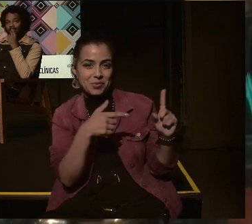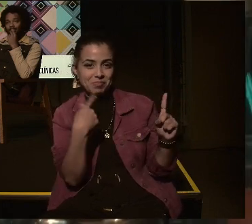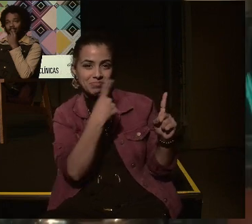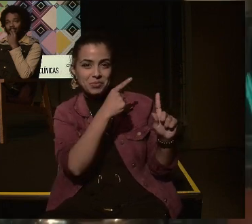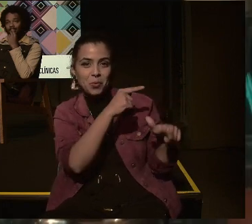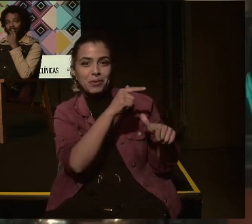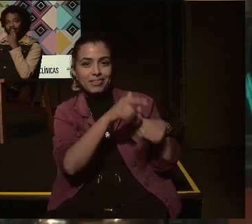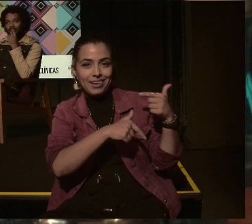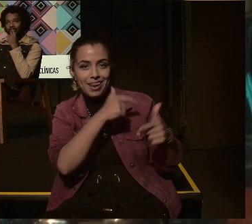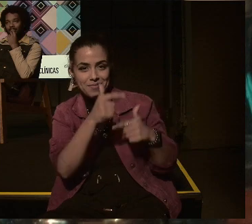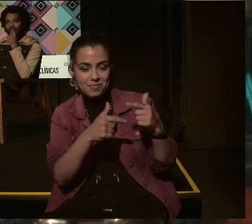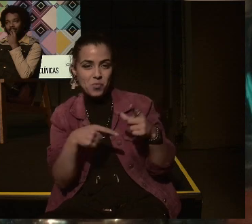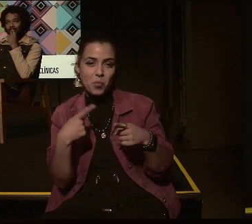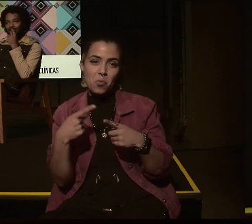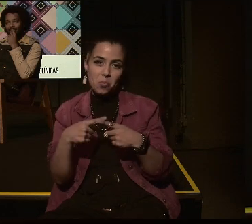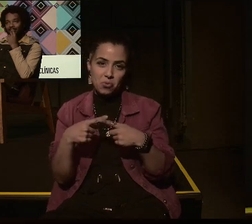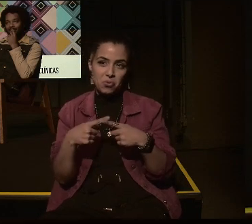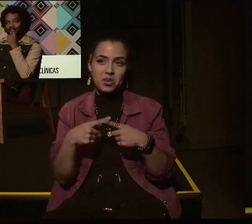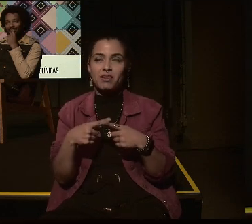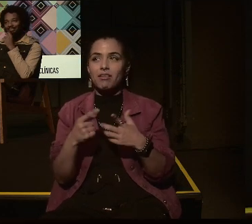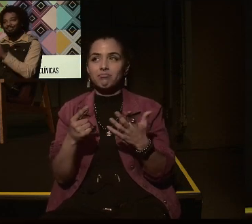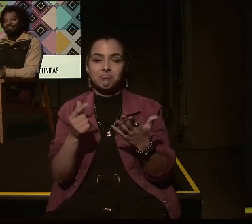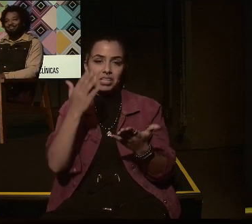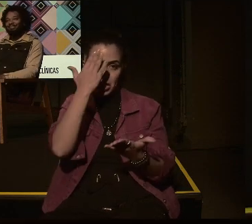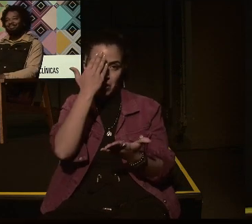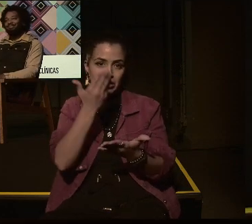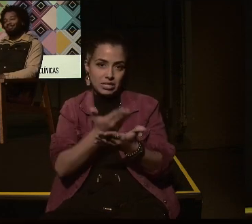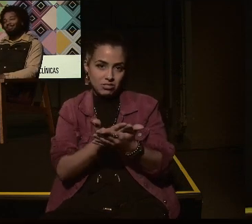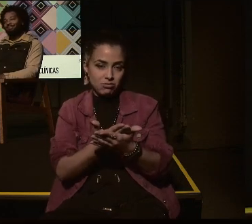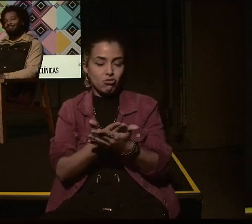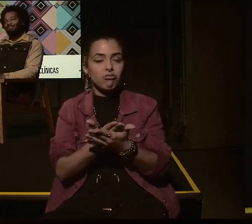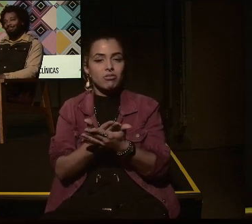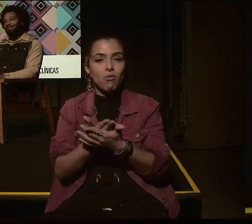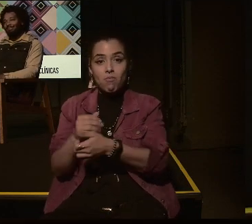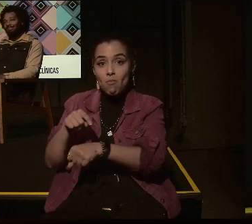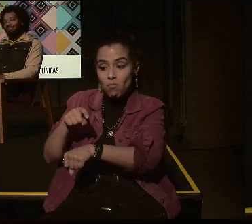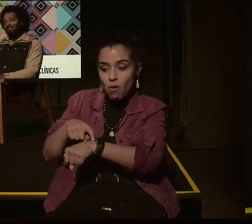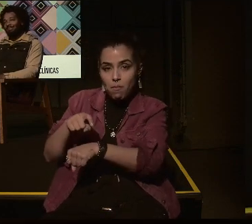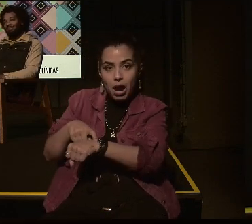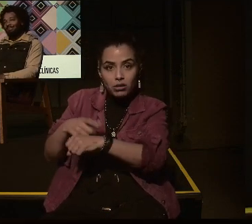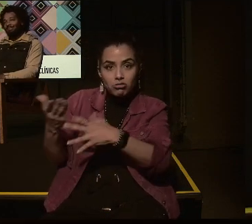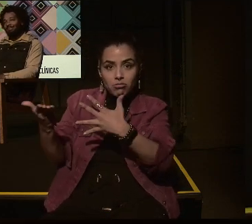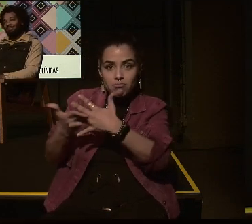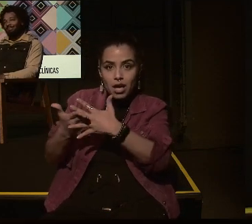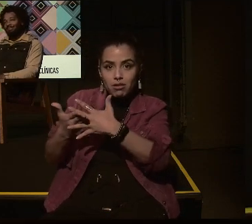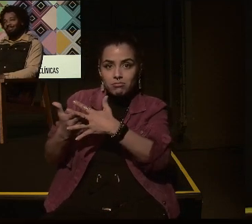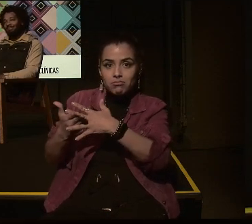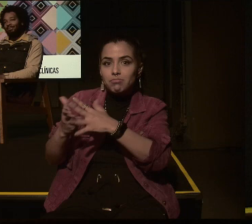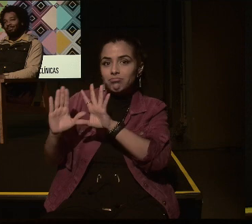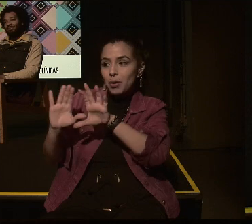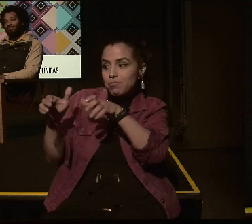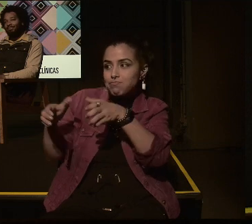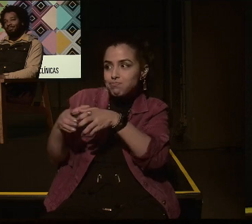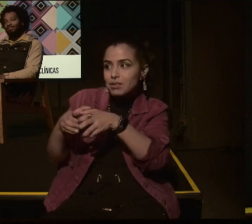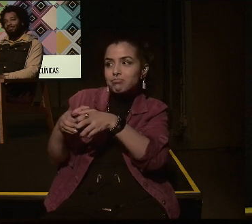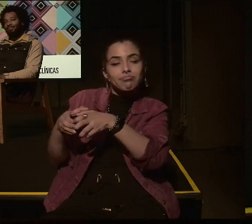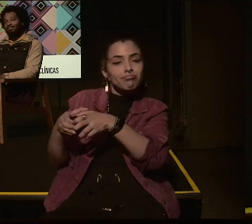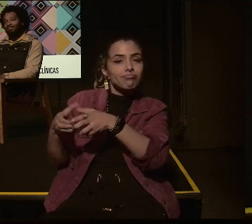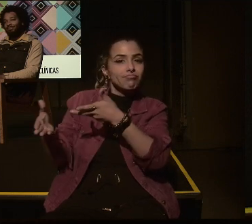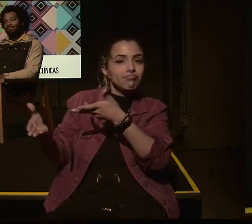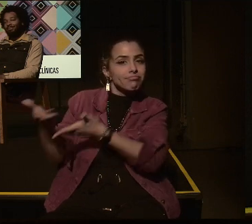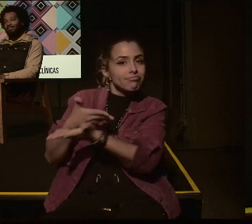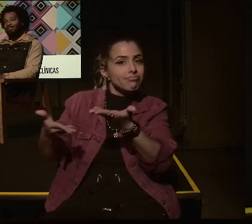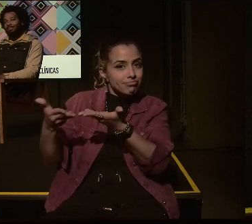a pausa coletiva é do impacto mesmo. Fantástico. Parabéns pelo evento, organização